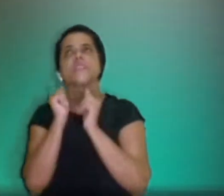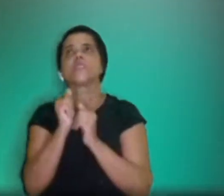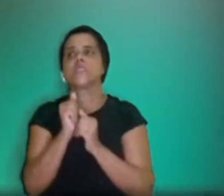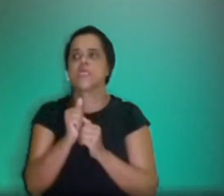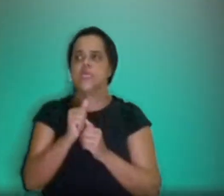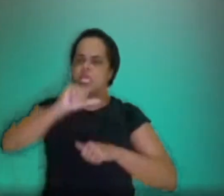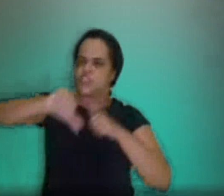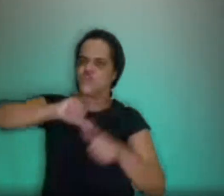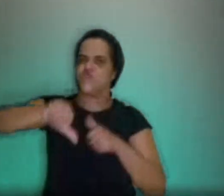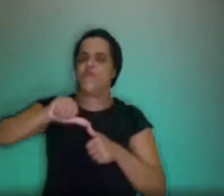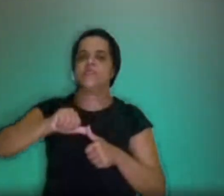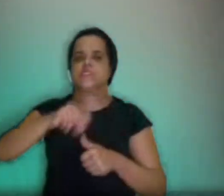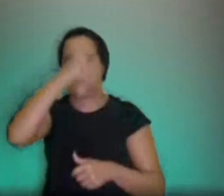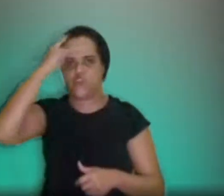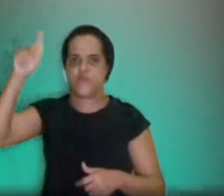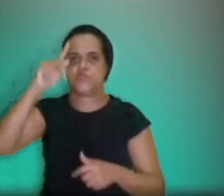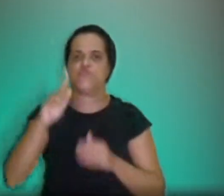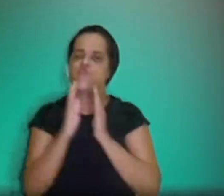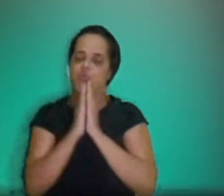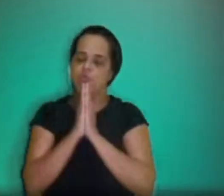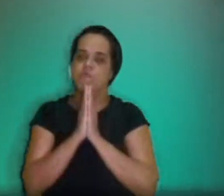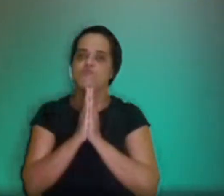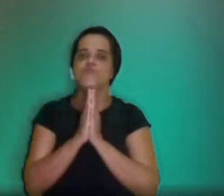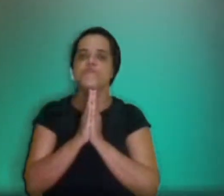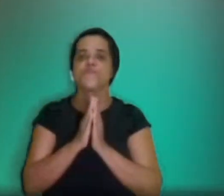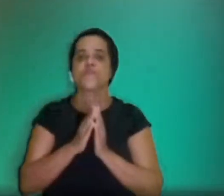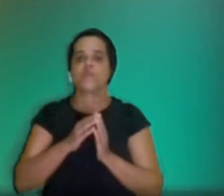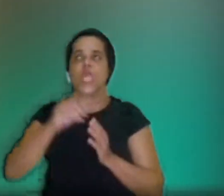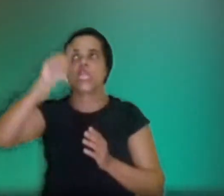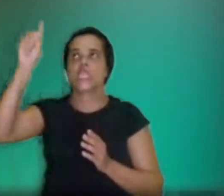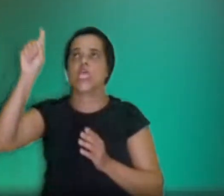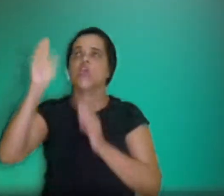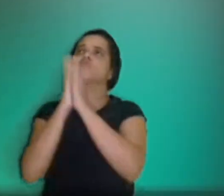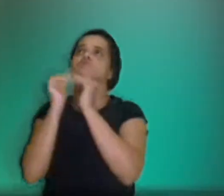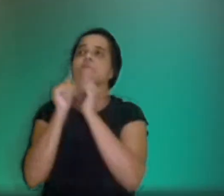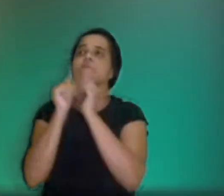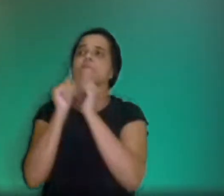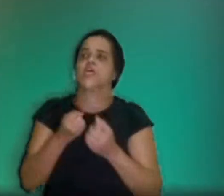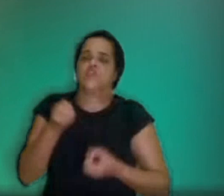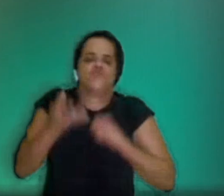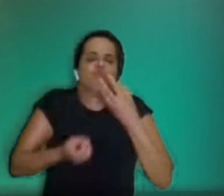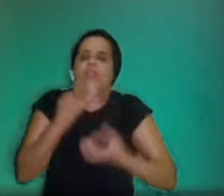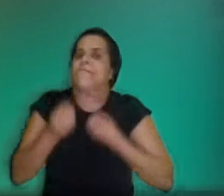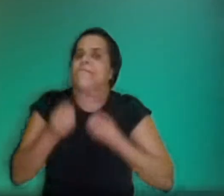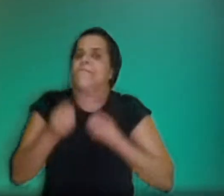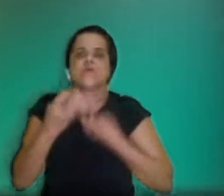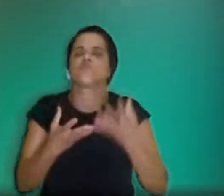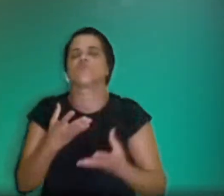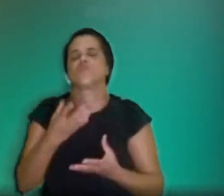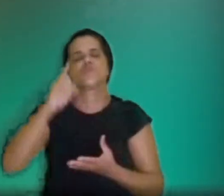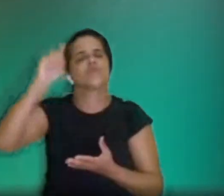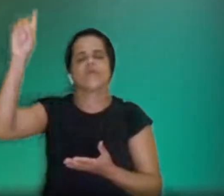possamos viver esse poder pelo amor de Cristo. Amém? Oremos. Pai querido, nós te